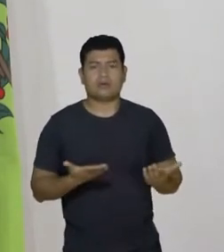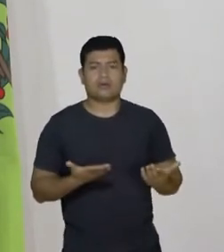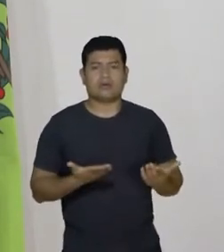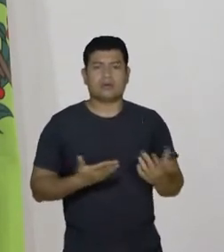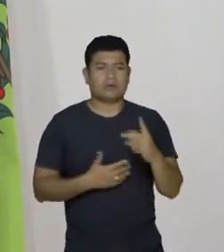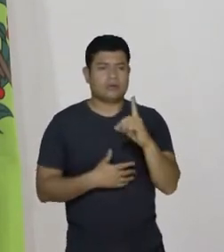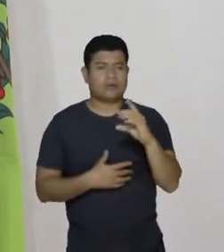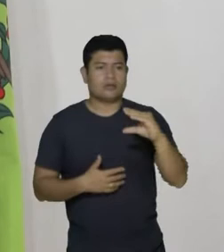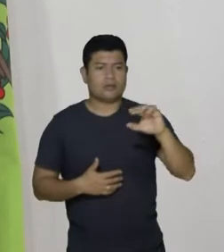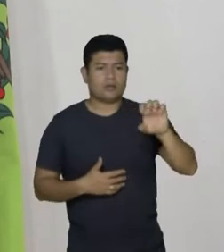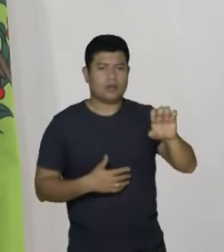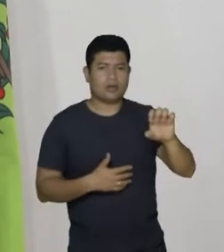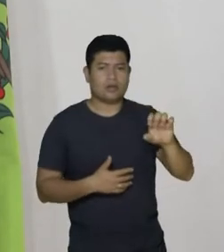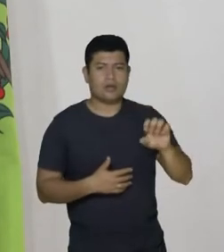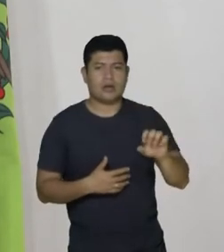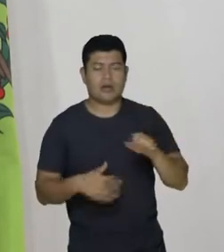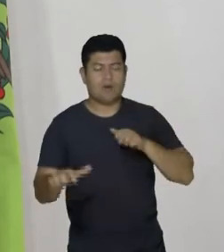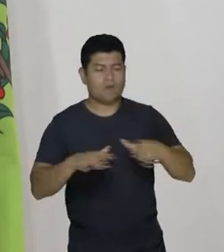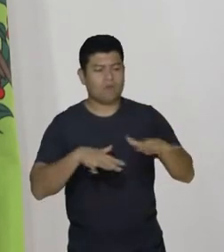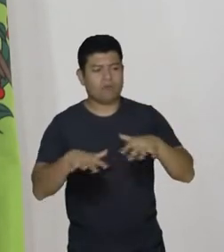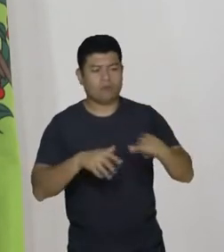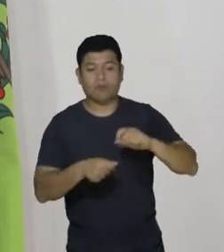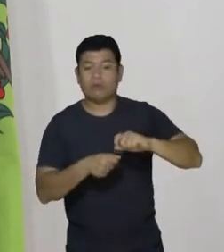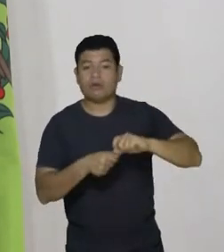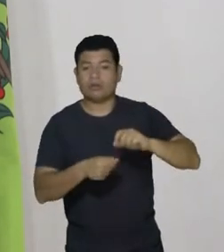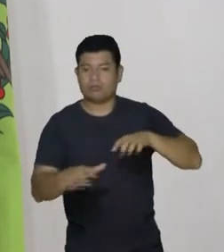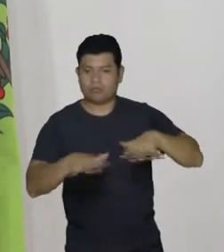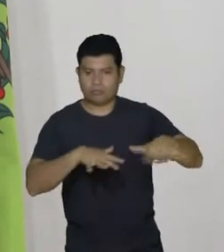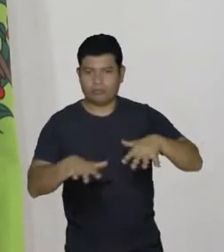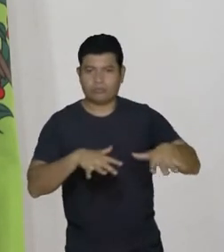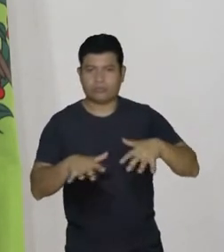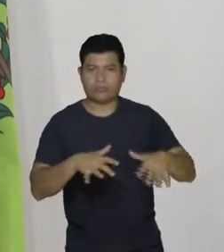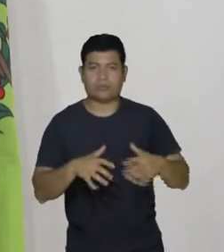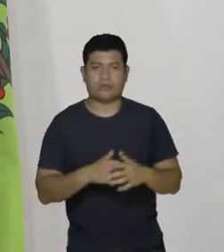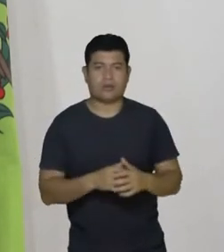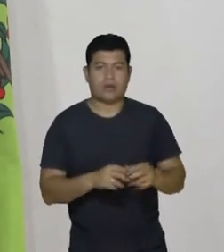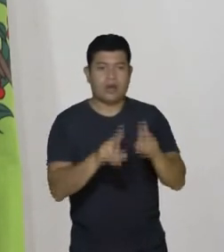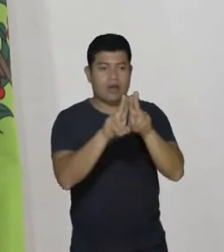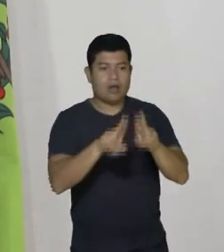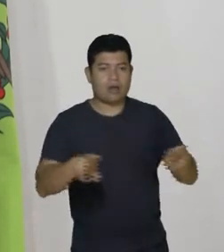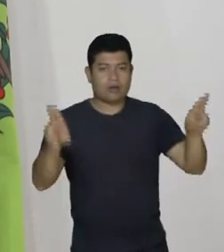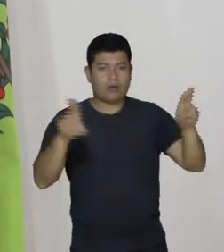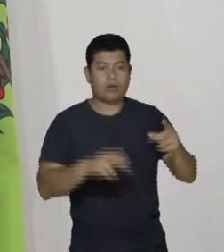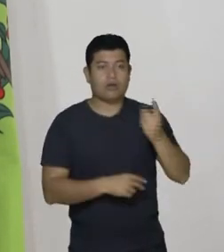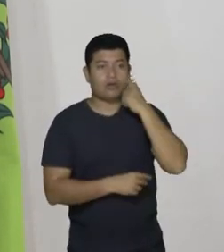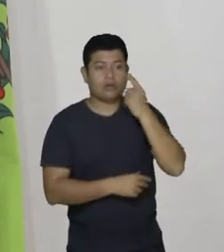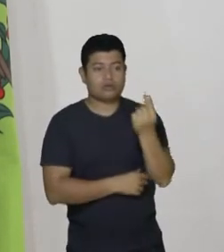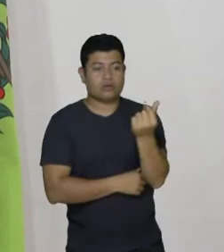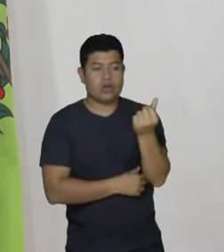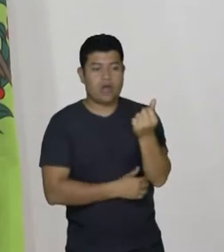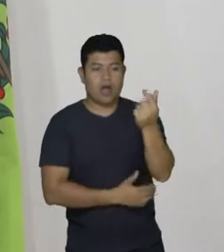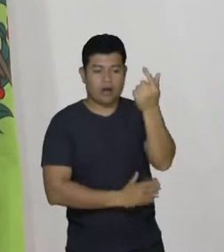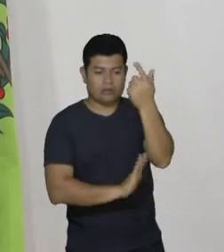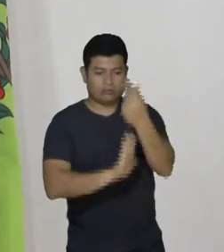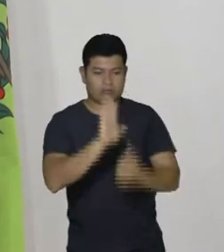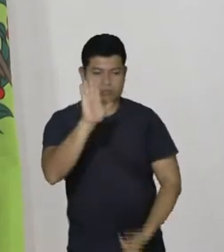da UFSC não faz um movimento para que a Universidade Federal preste contas do dinheiro que recebe do governo federal?